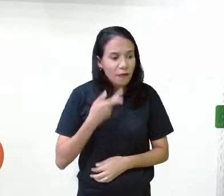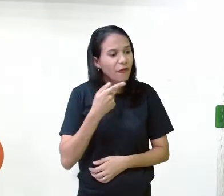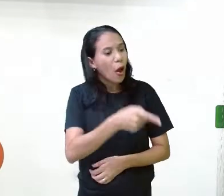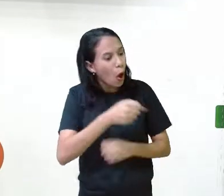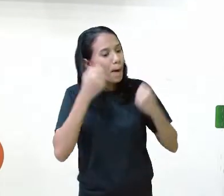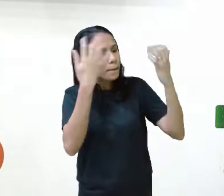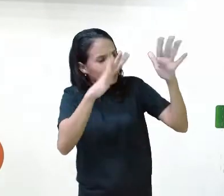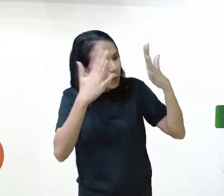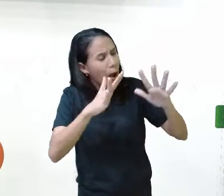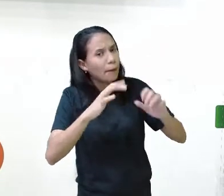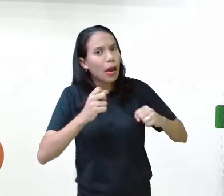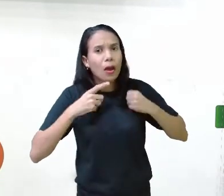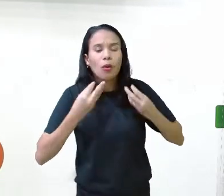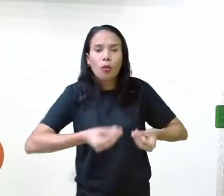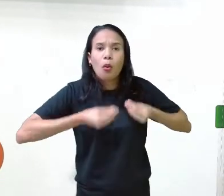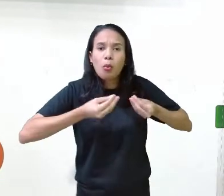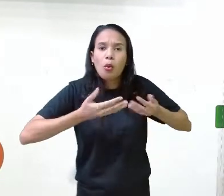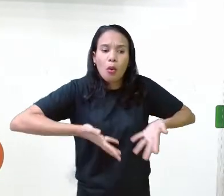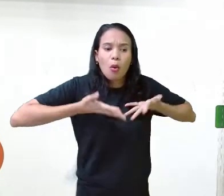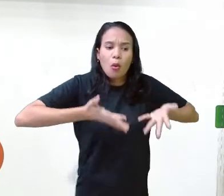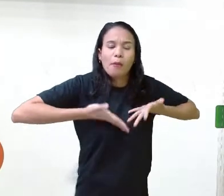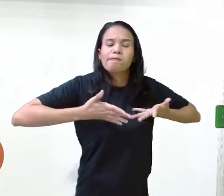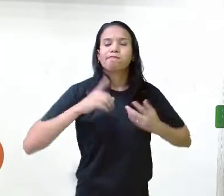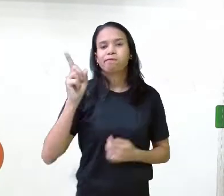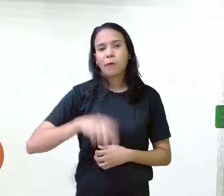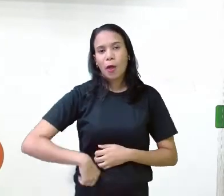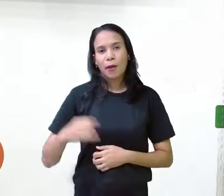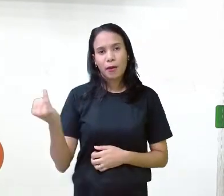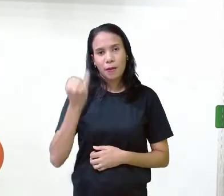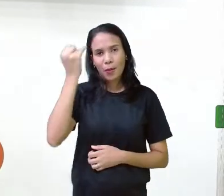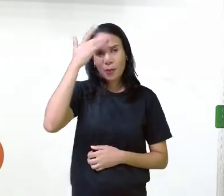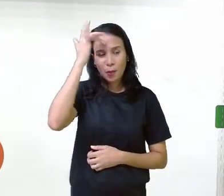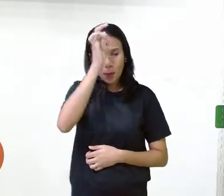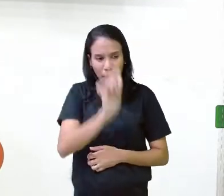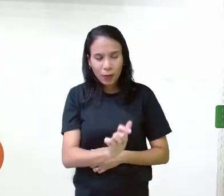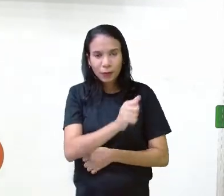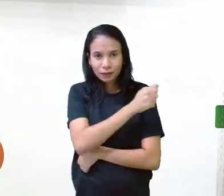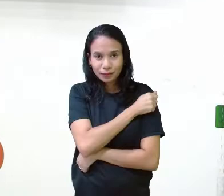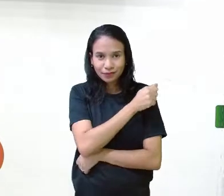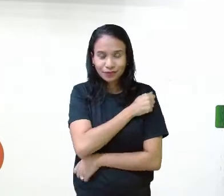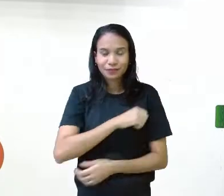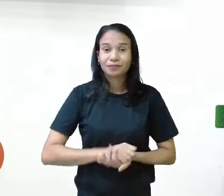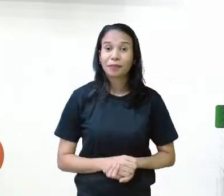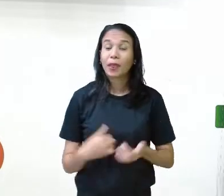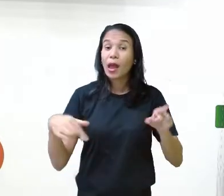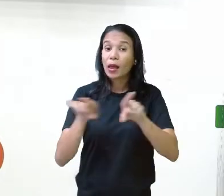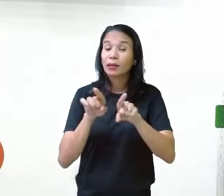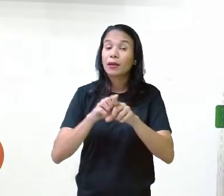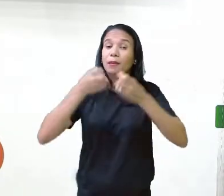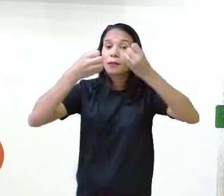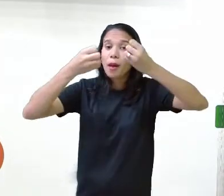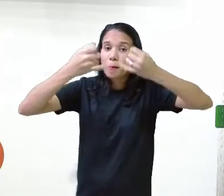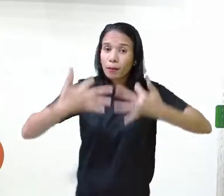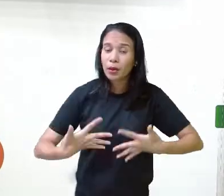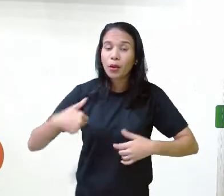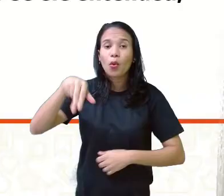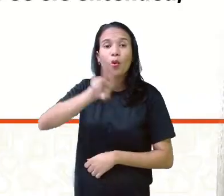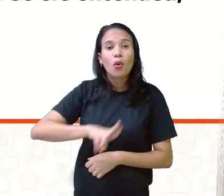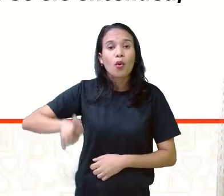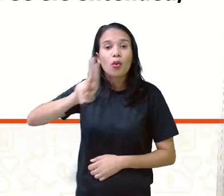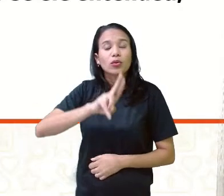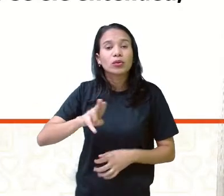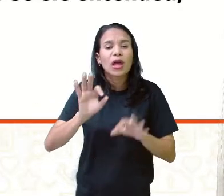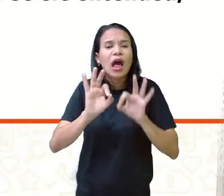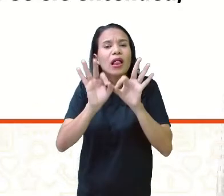validando, tendo esse reforço positivo, que faz toda a diferença. Também, na explicação, usar